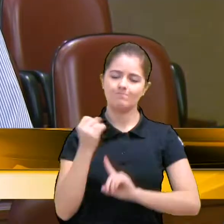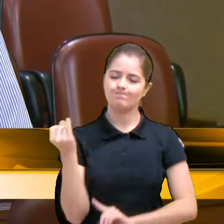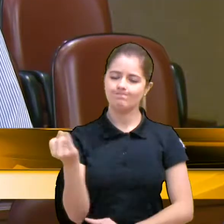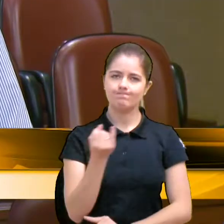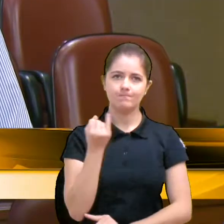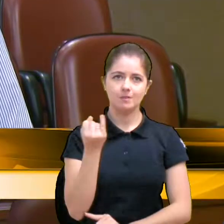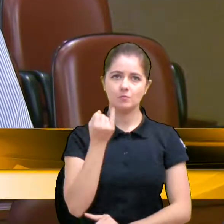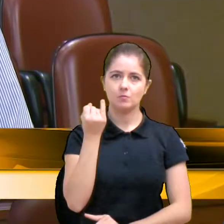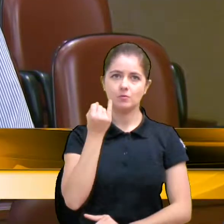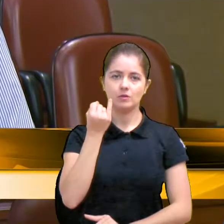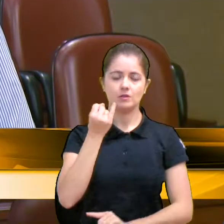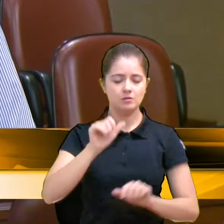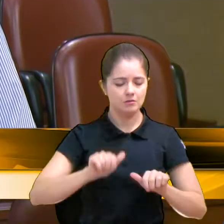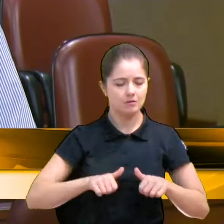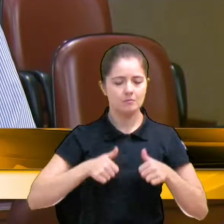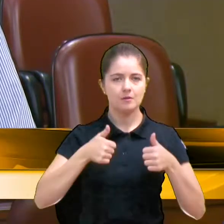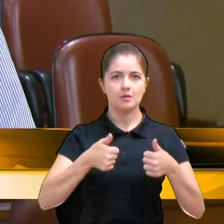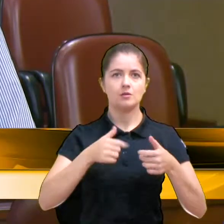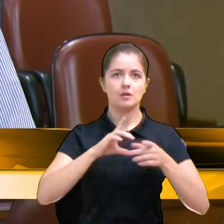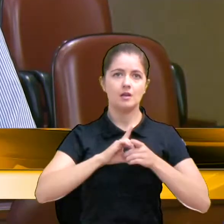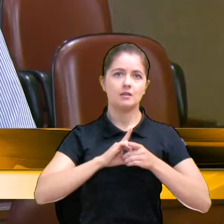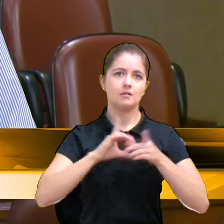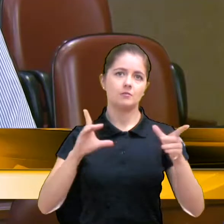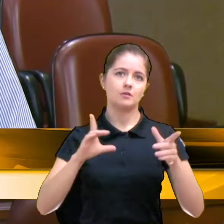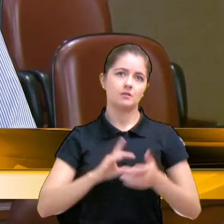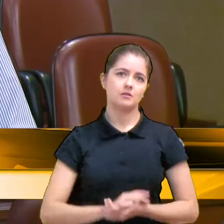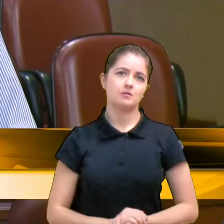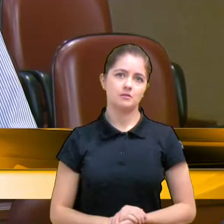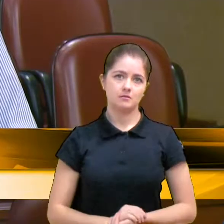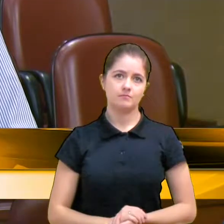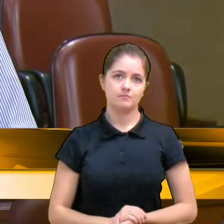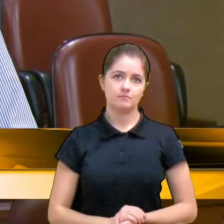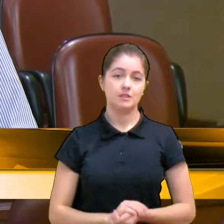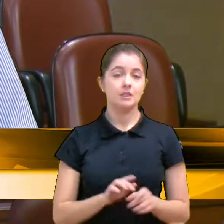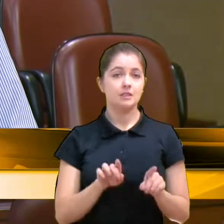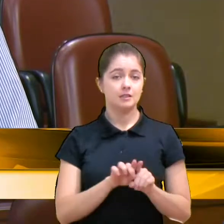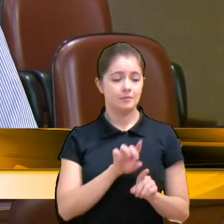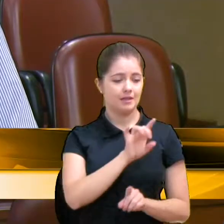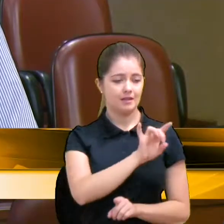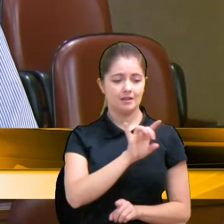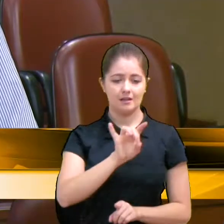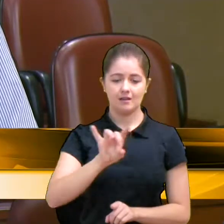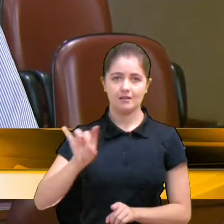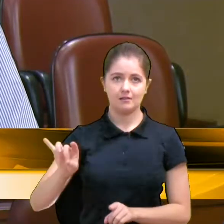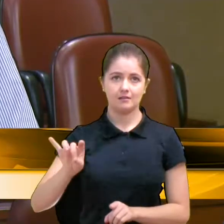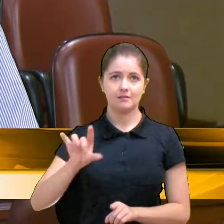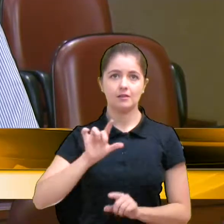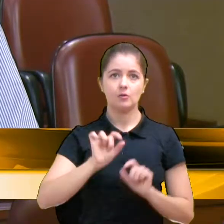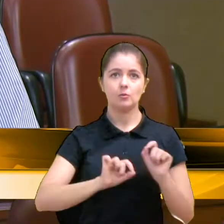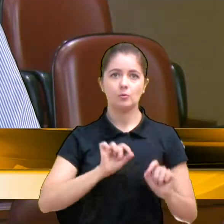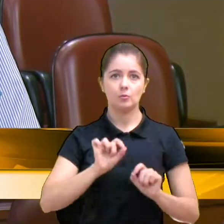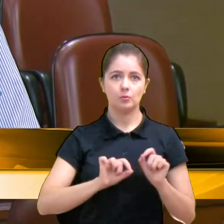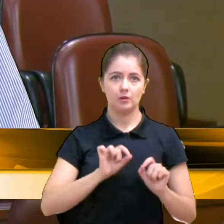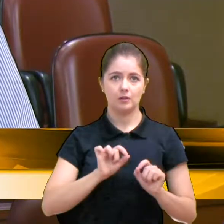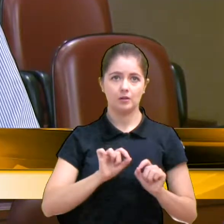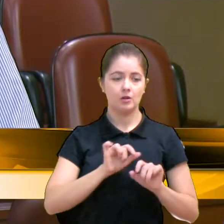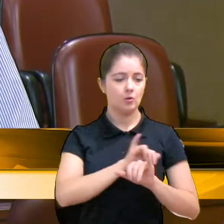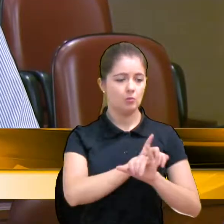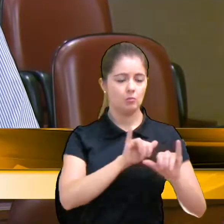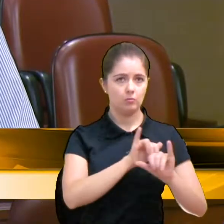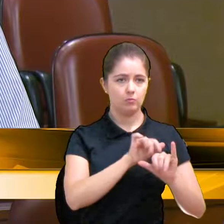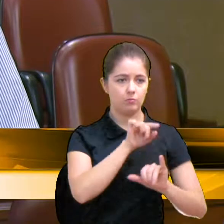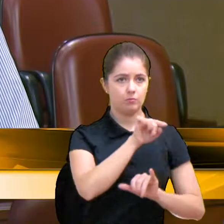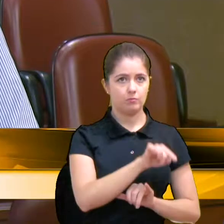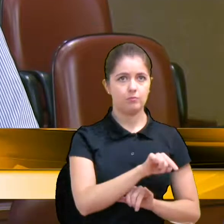da democracia. Discorre sobre o objetivo de cada programa da seguinte forma: o programa Câmara Vai aos